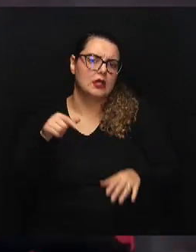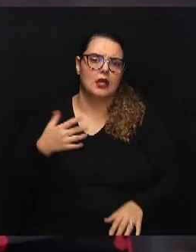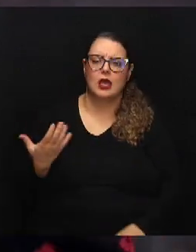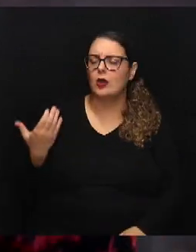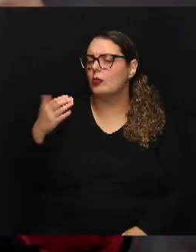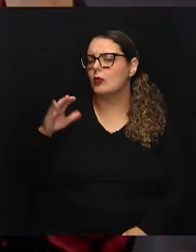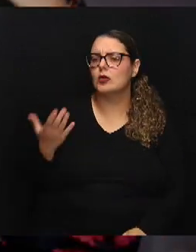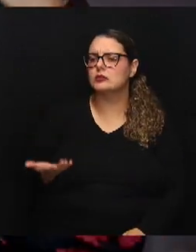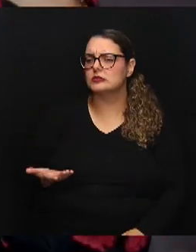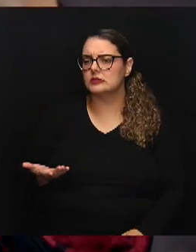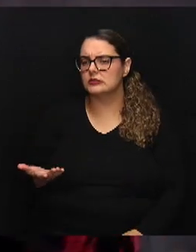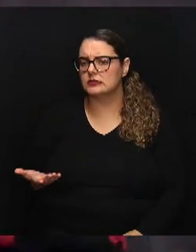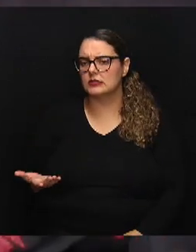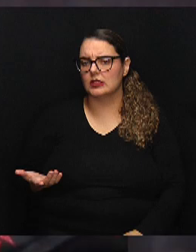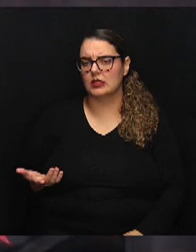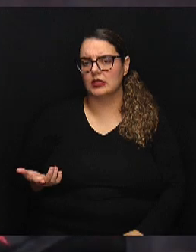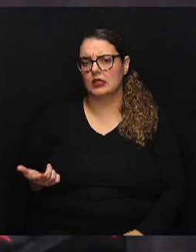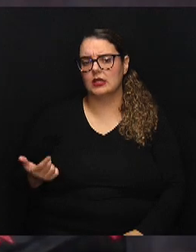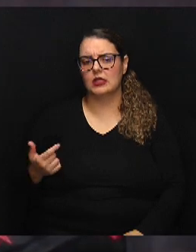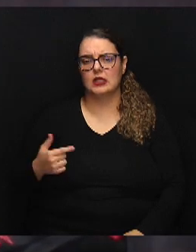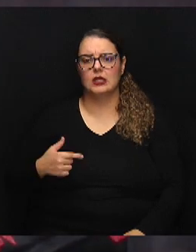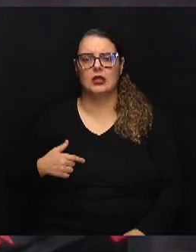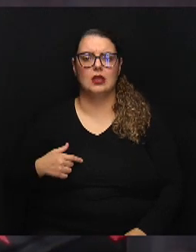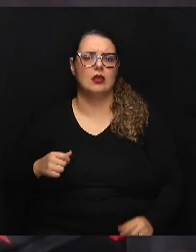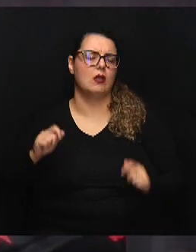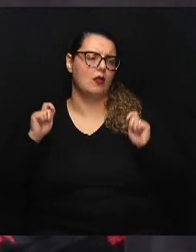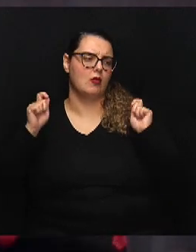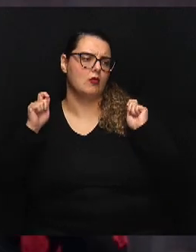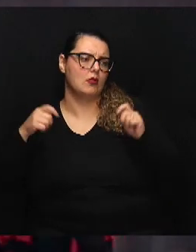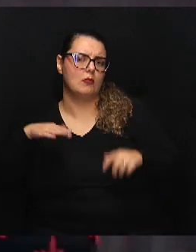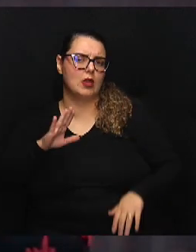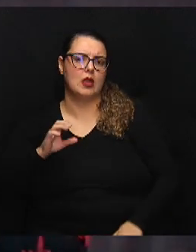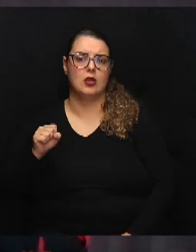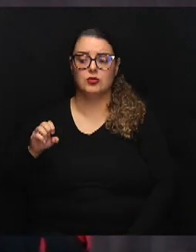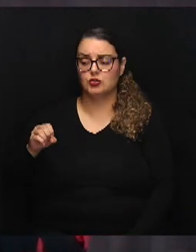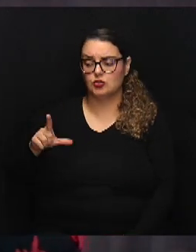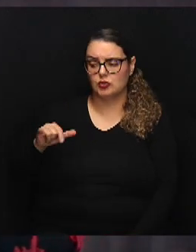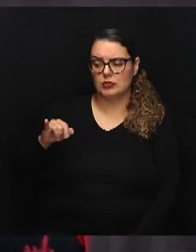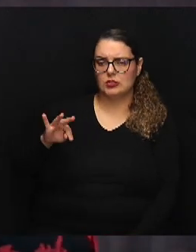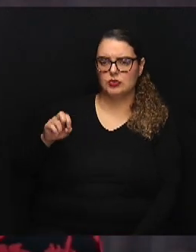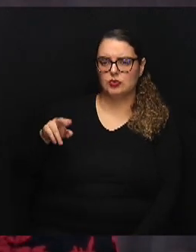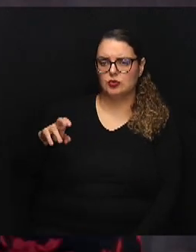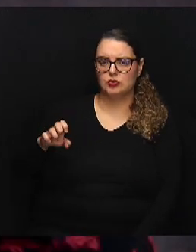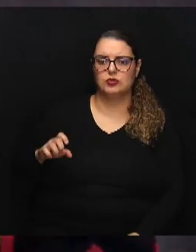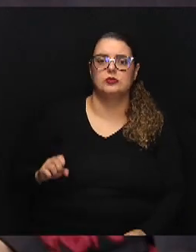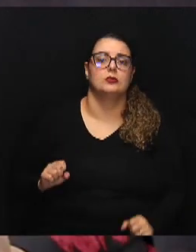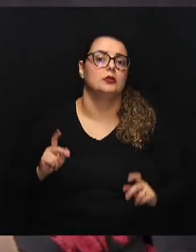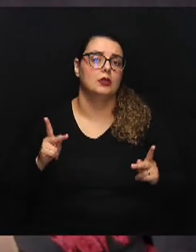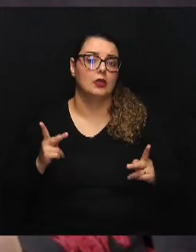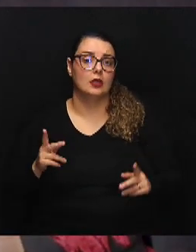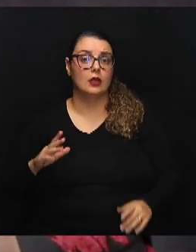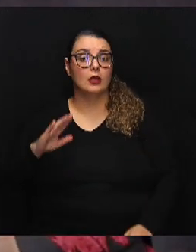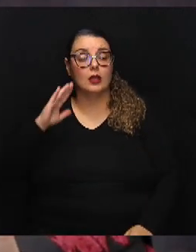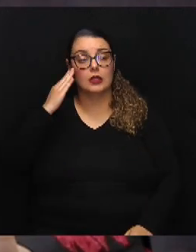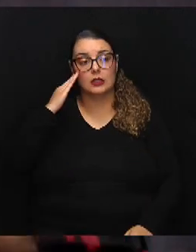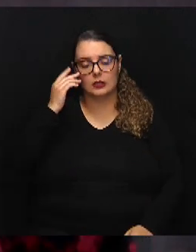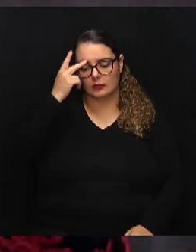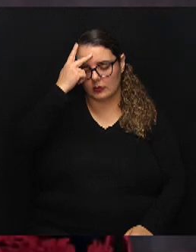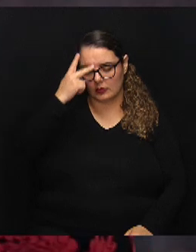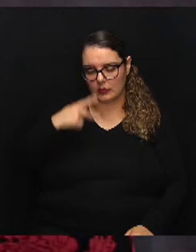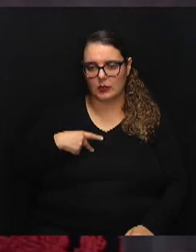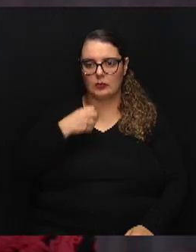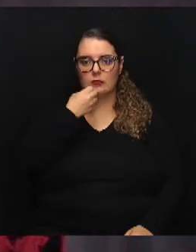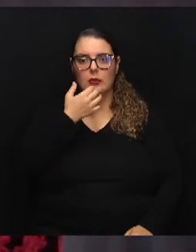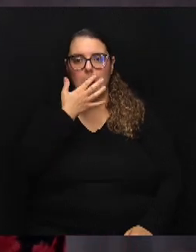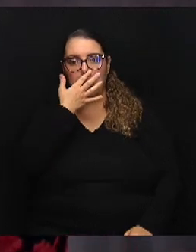postar que, né, eu estou curtindo mais a solitude, ok? Eu acho que esse entendimento tem que estar bem com você mesmo primeiro, sabe? Assim, com a